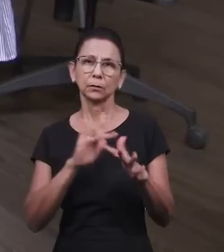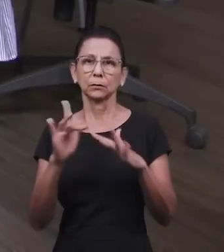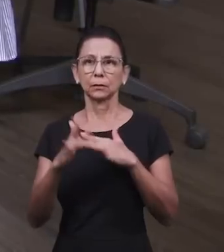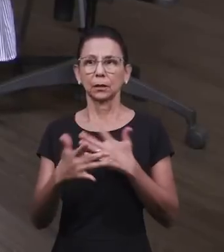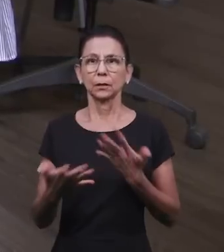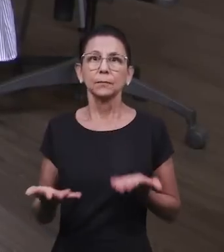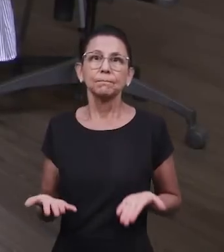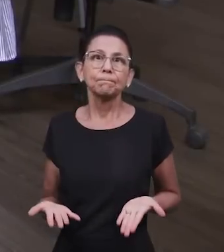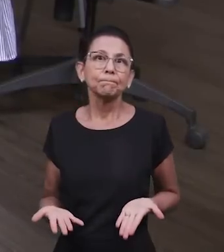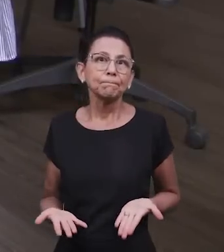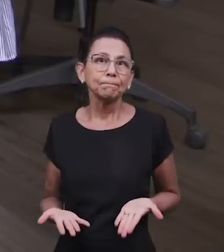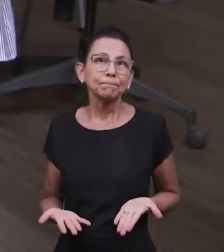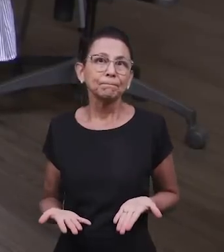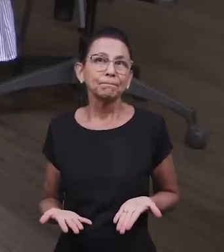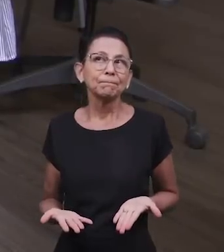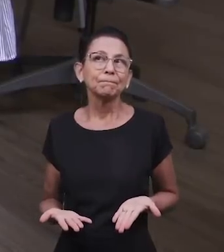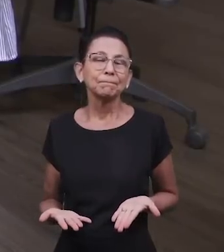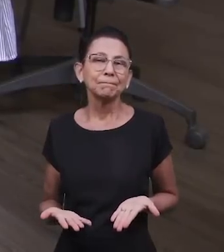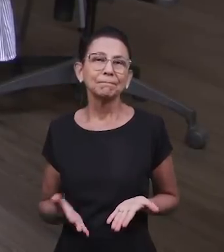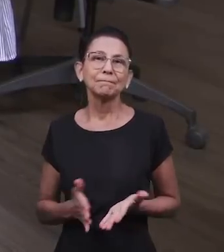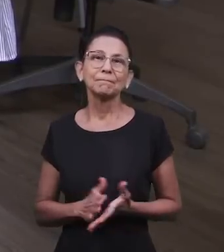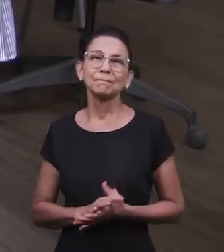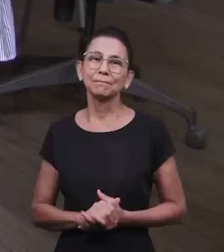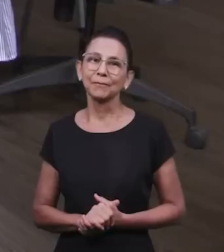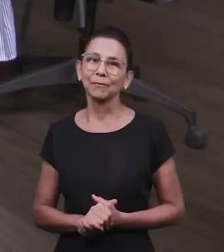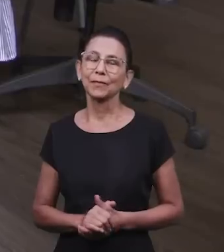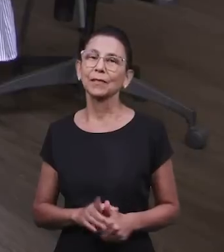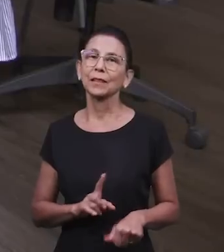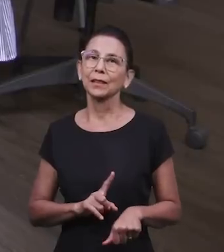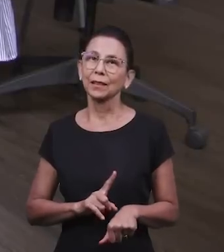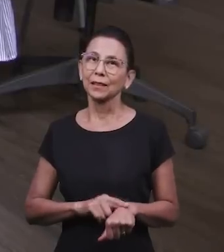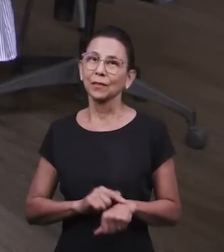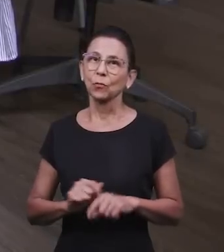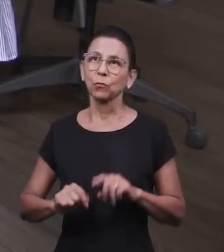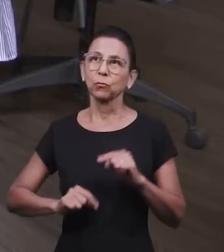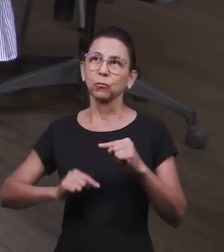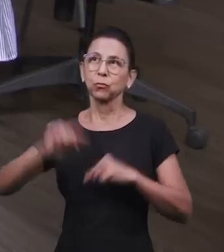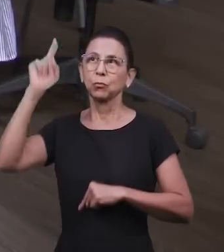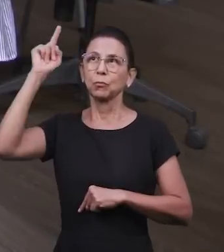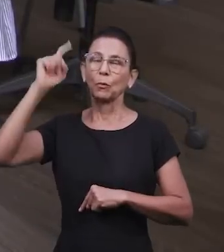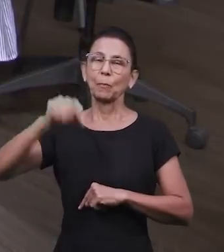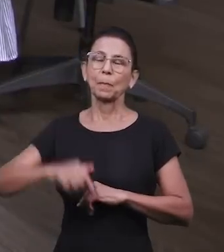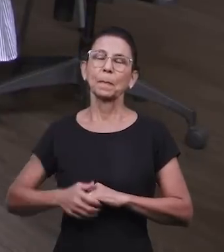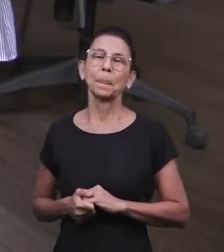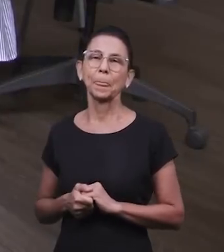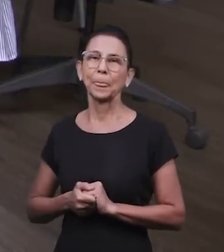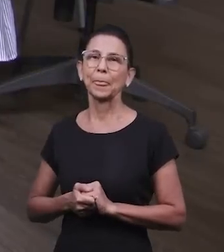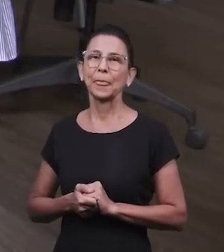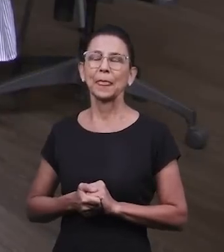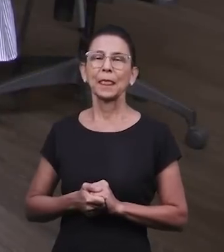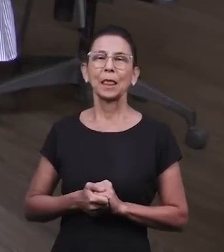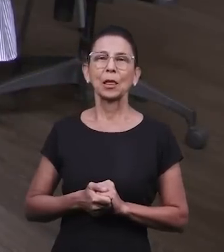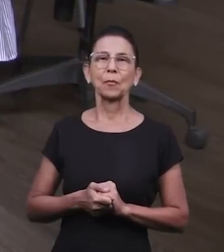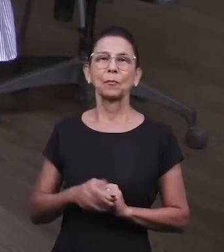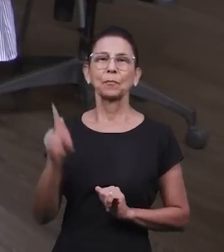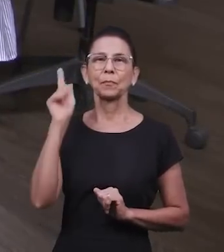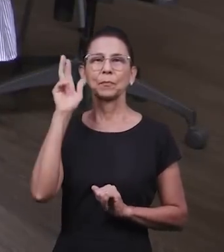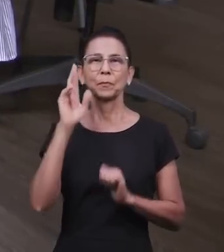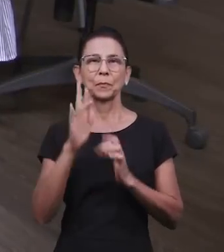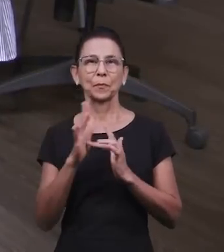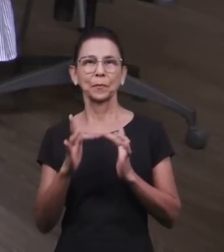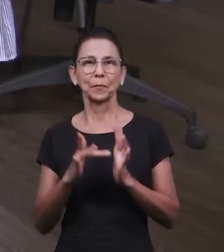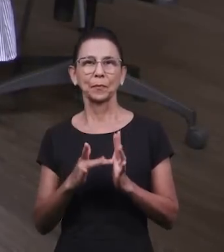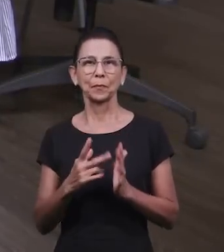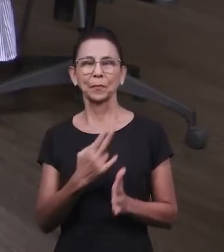descansar em redes sociais. É muito tempo. É muito tempo mesmo. Então, Sara, faz sua pergunta. A paz do Senhor